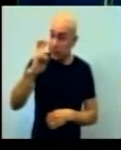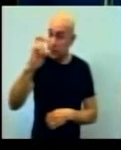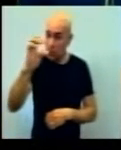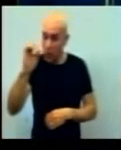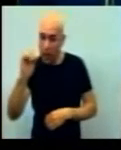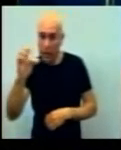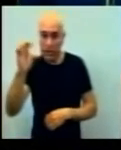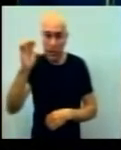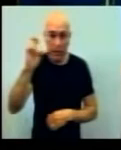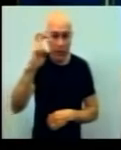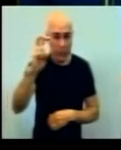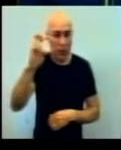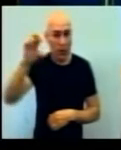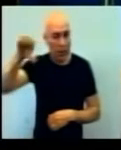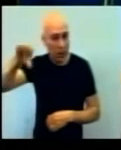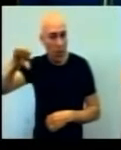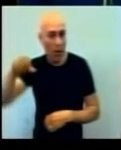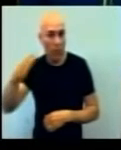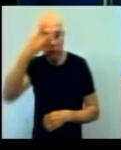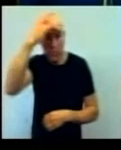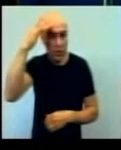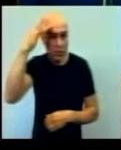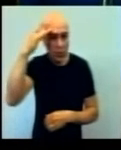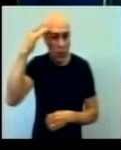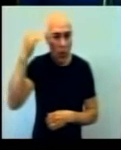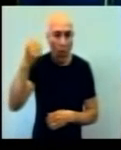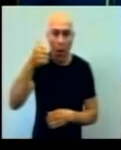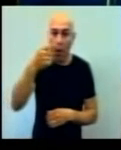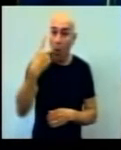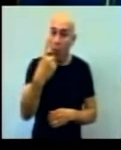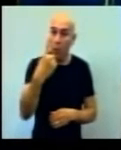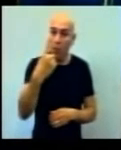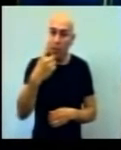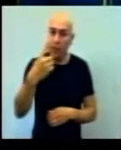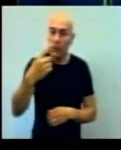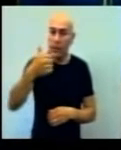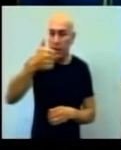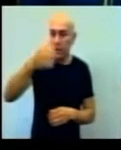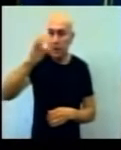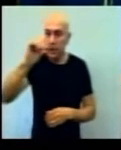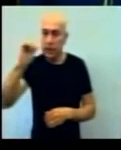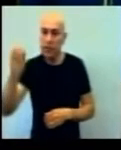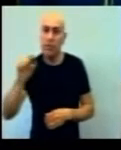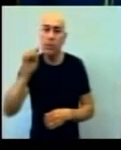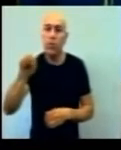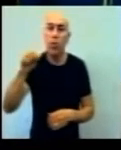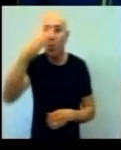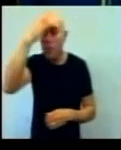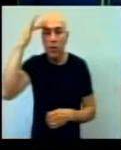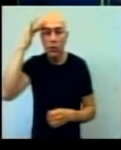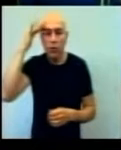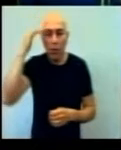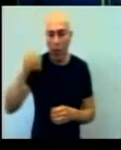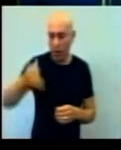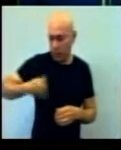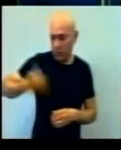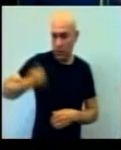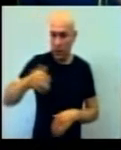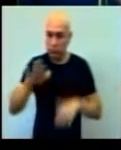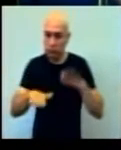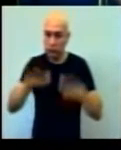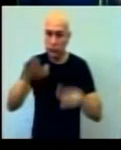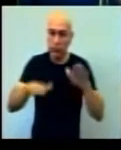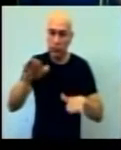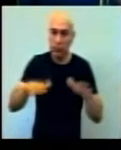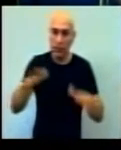pessoa, nós temos 41 óbitos para cada 100 mil habitantes naquela faixa etária. Por isso a gente consegue comparar entre